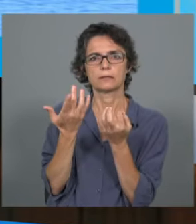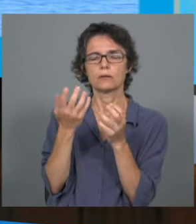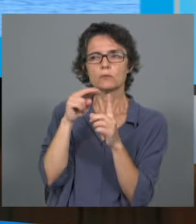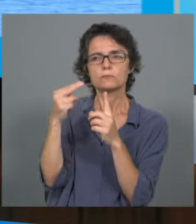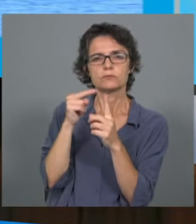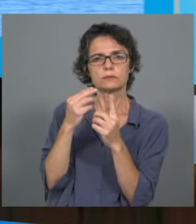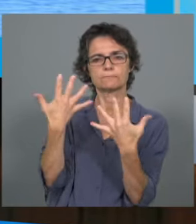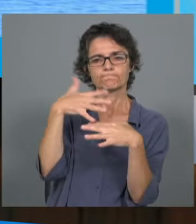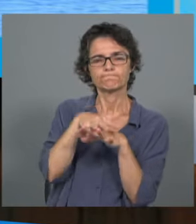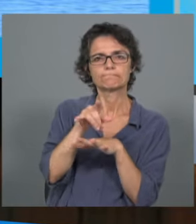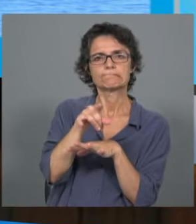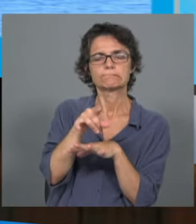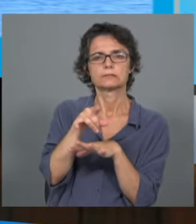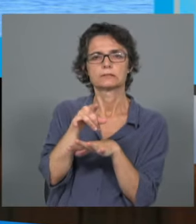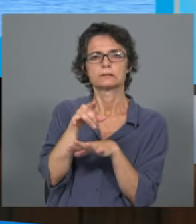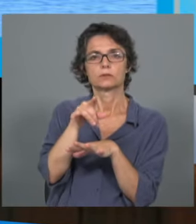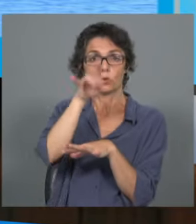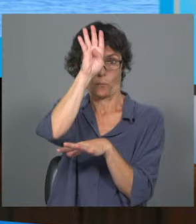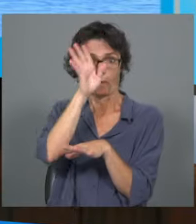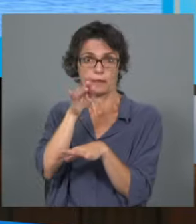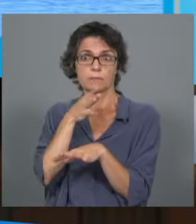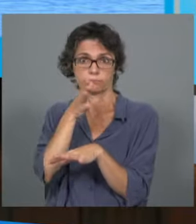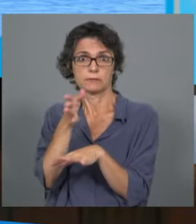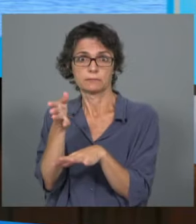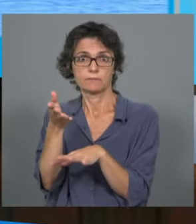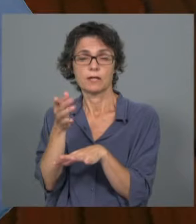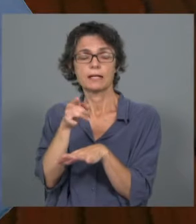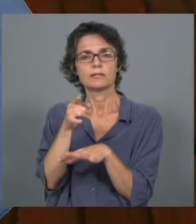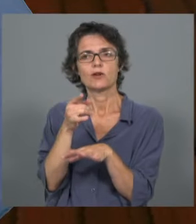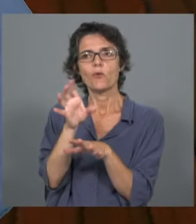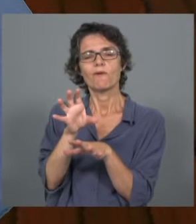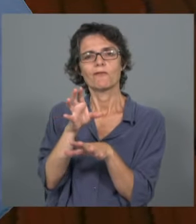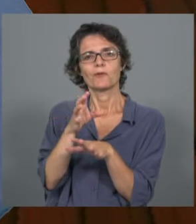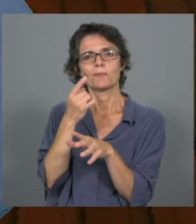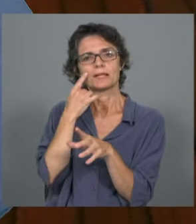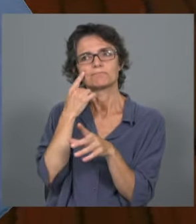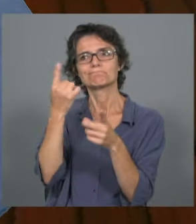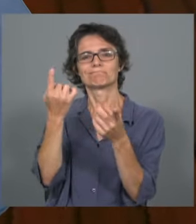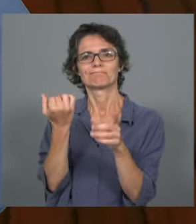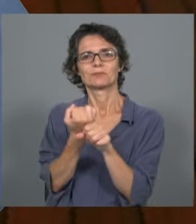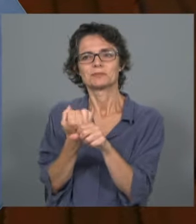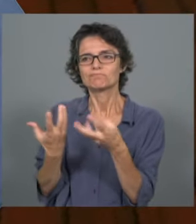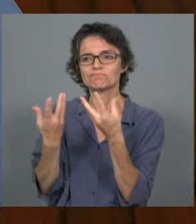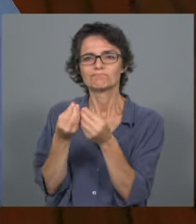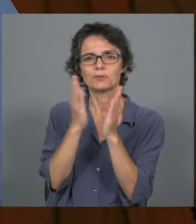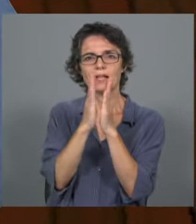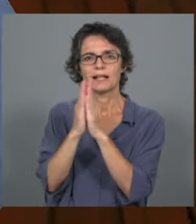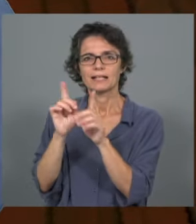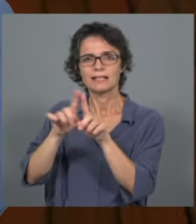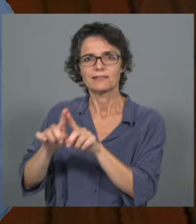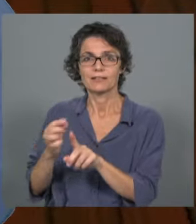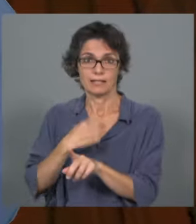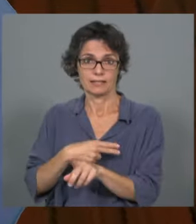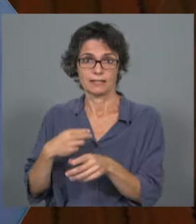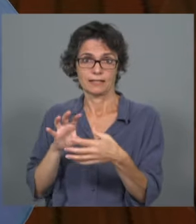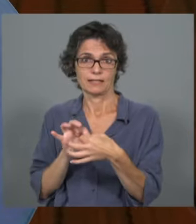propõe o Papa Francisco, é um caminho por excelência também deste trabalho conjunto, não só entre as igrejas, e portanto não só entre os cristãos, mas que